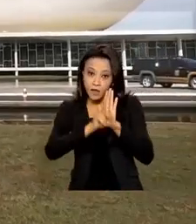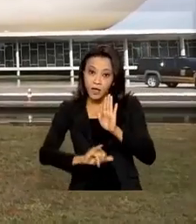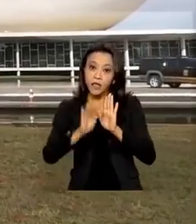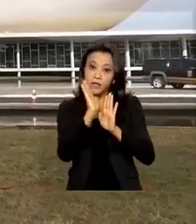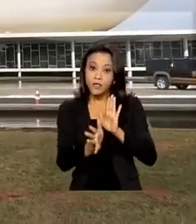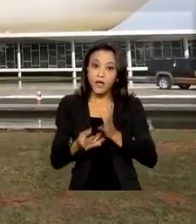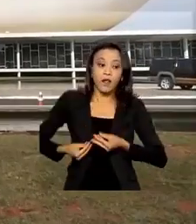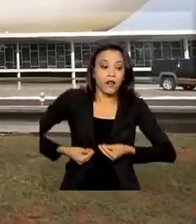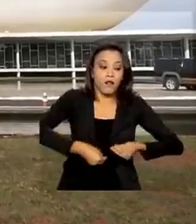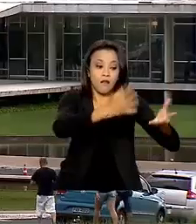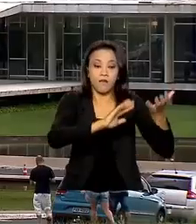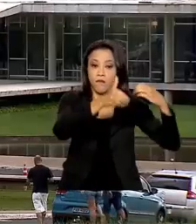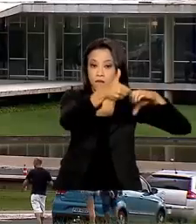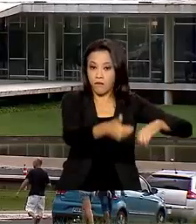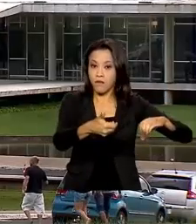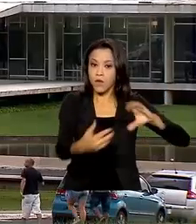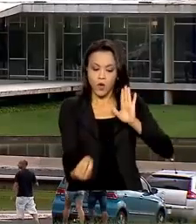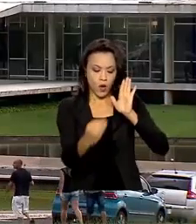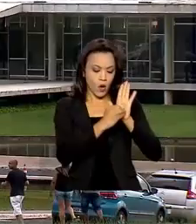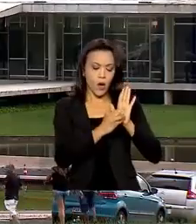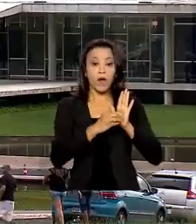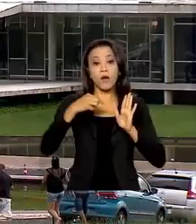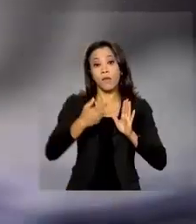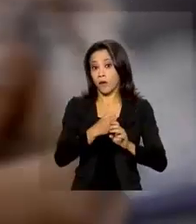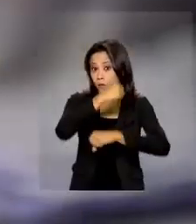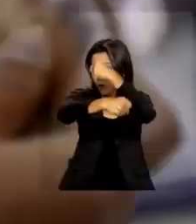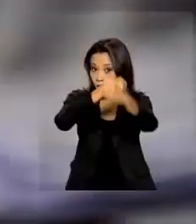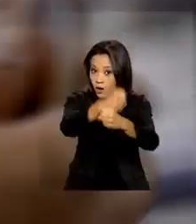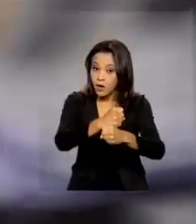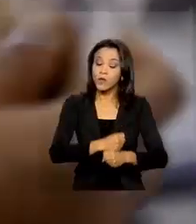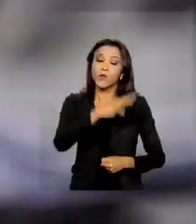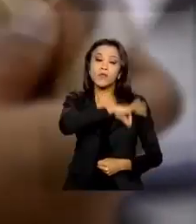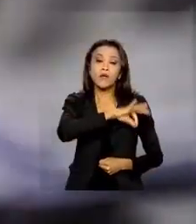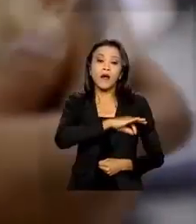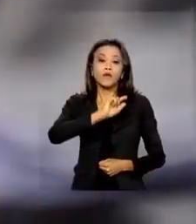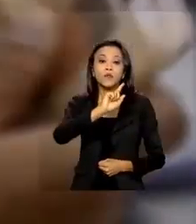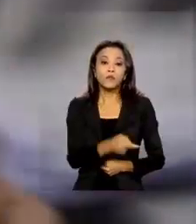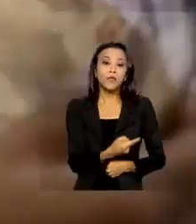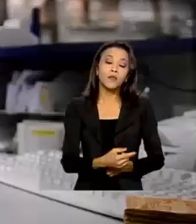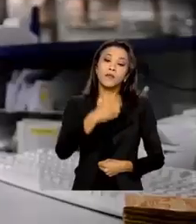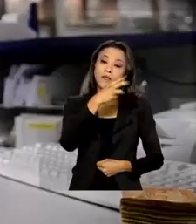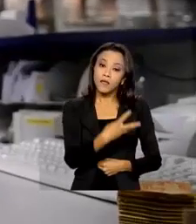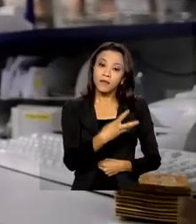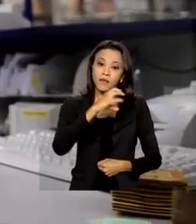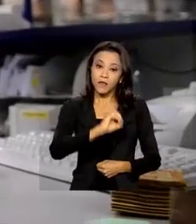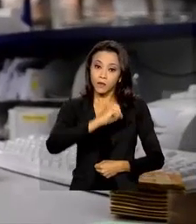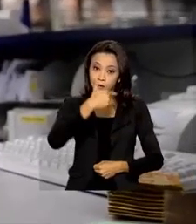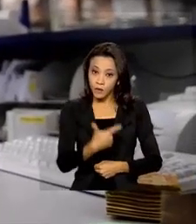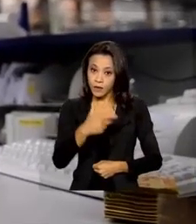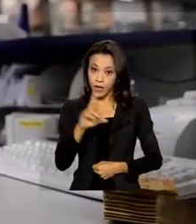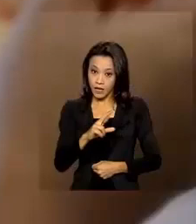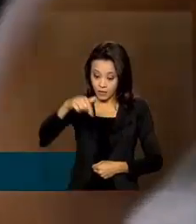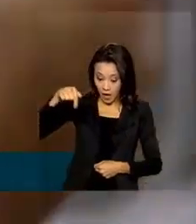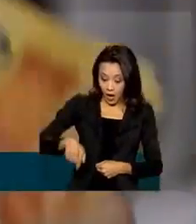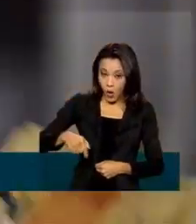encaminhada ao congresso nacional prevê para 2023 um salário mínimo d1302 reais o valor